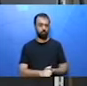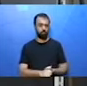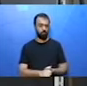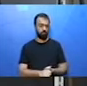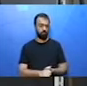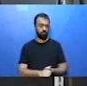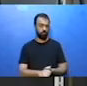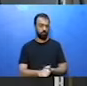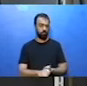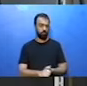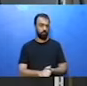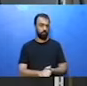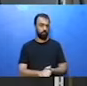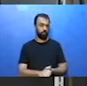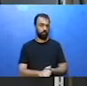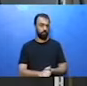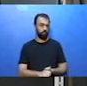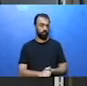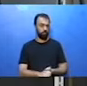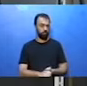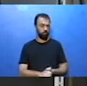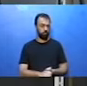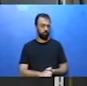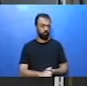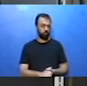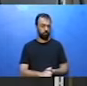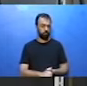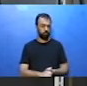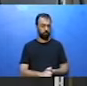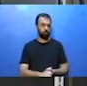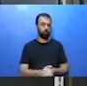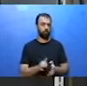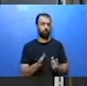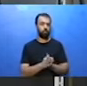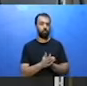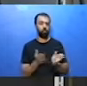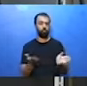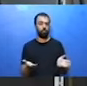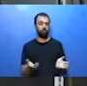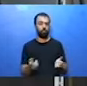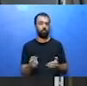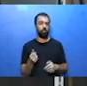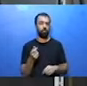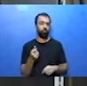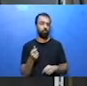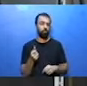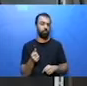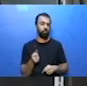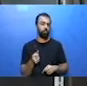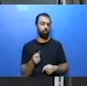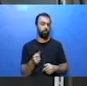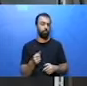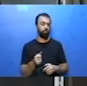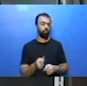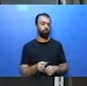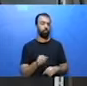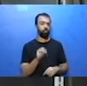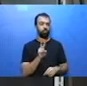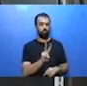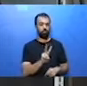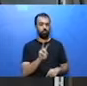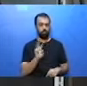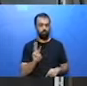vamos para o próximo problema os livros que o joão quer comprar custa 23 anos